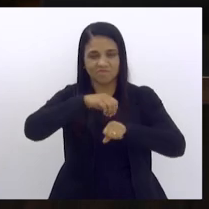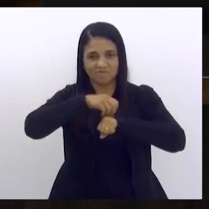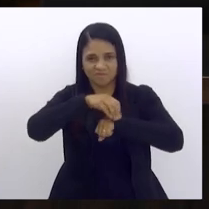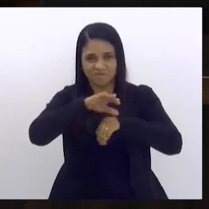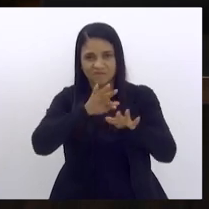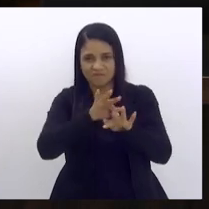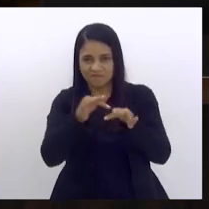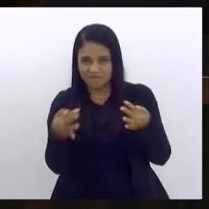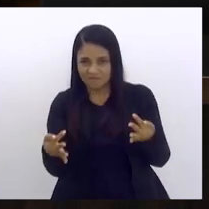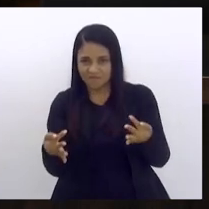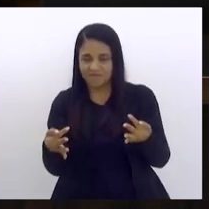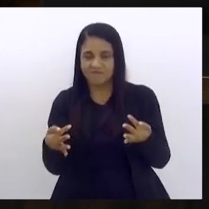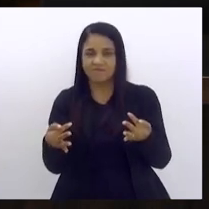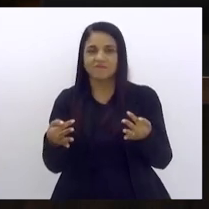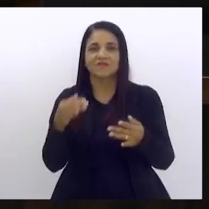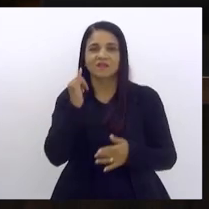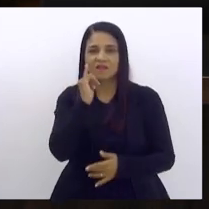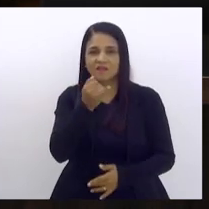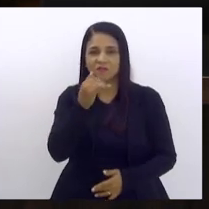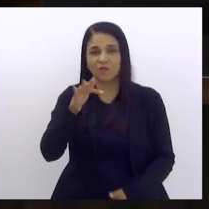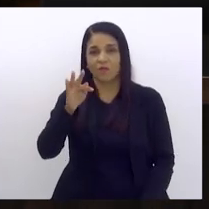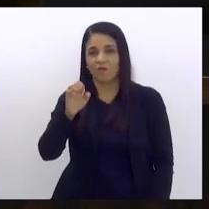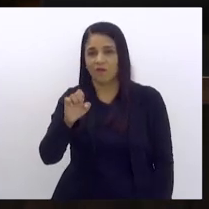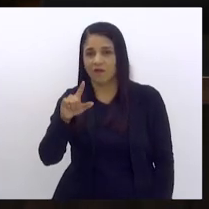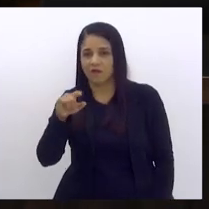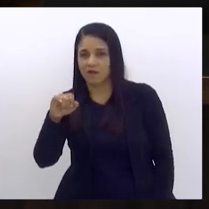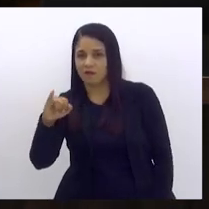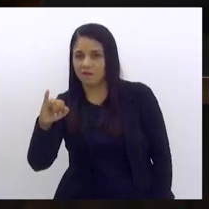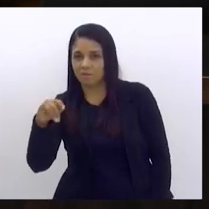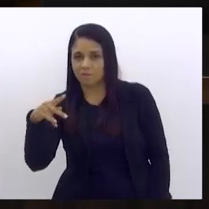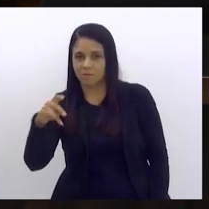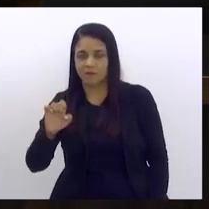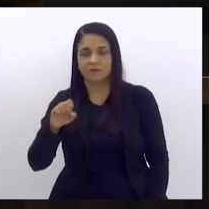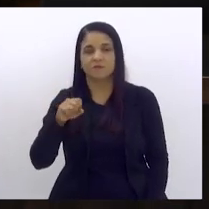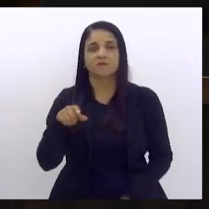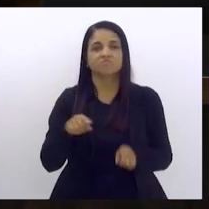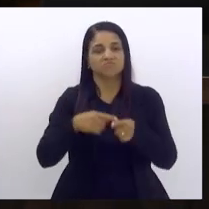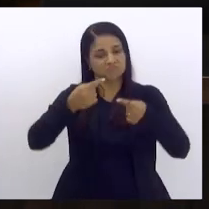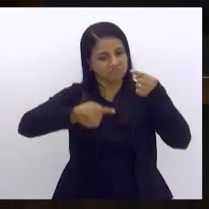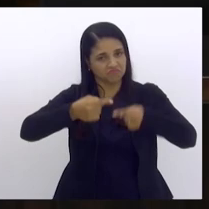Relator, deputado Felipe Soares. Em discussão,